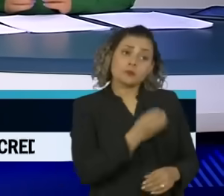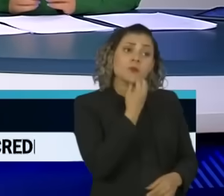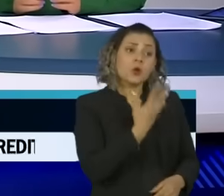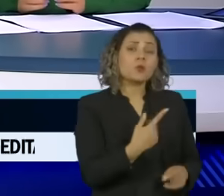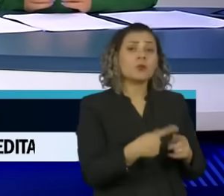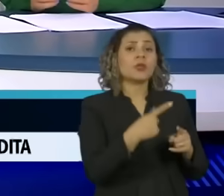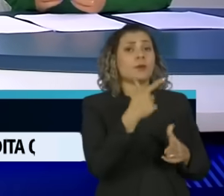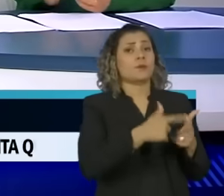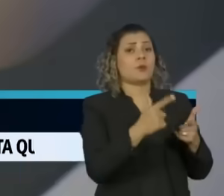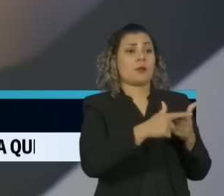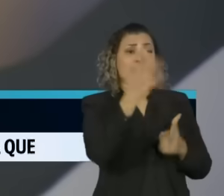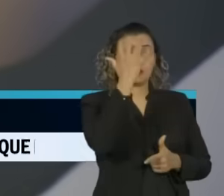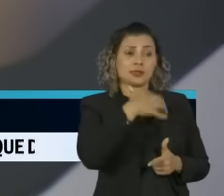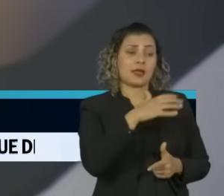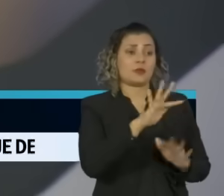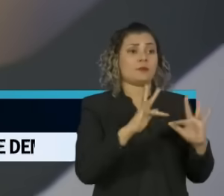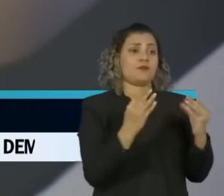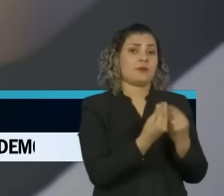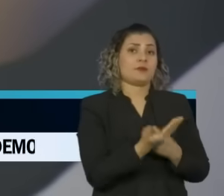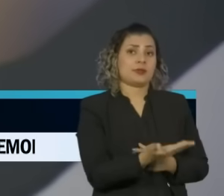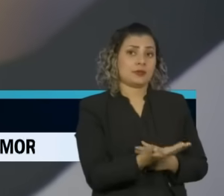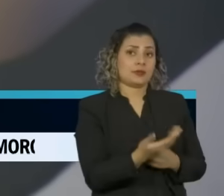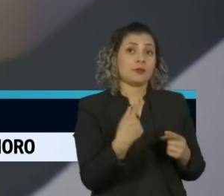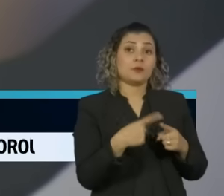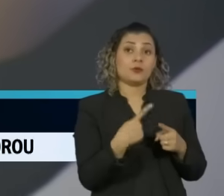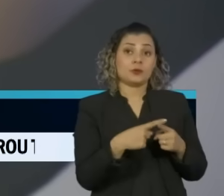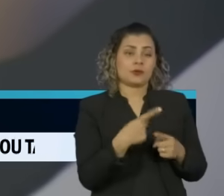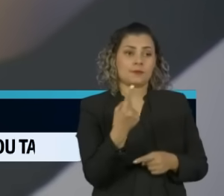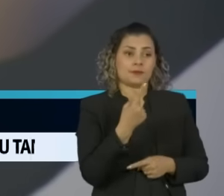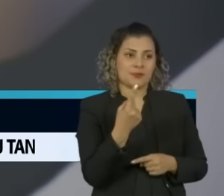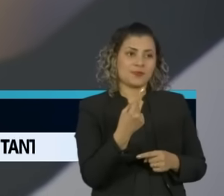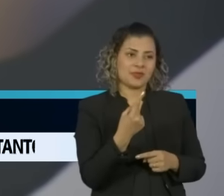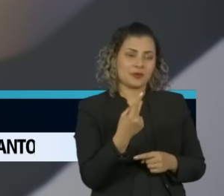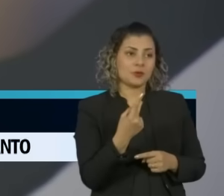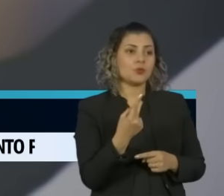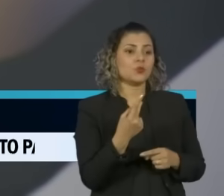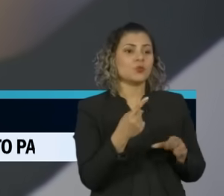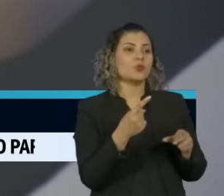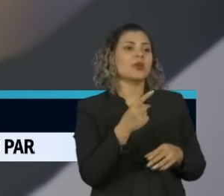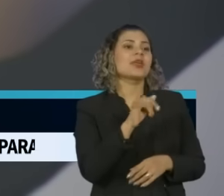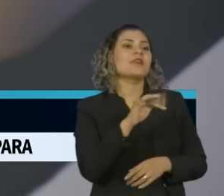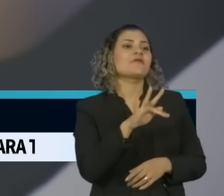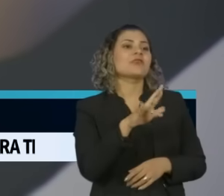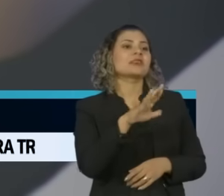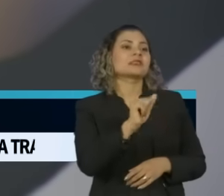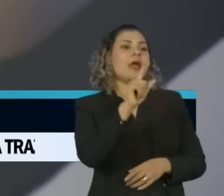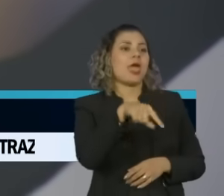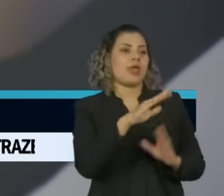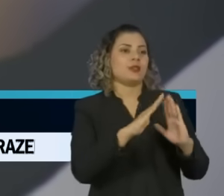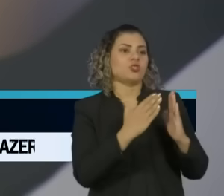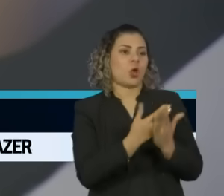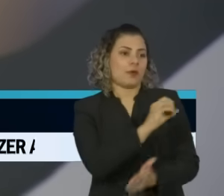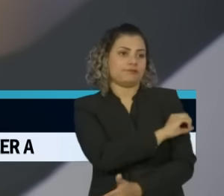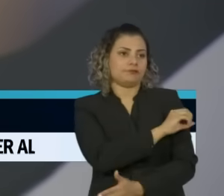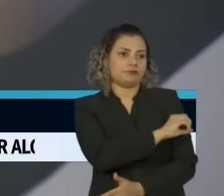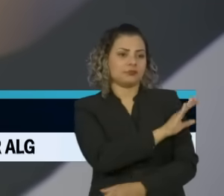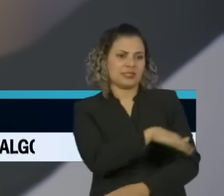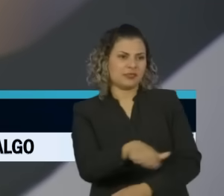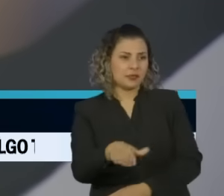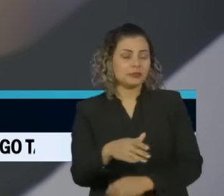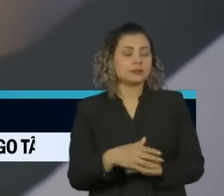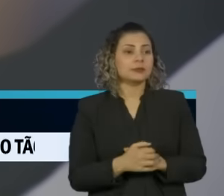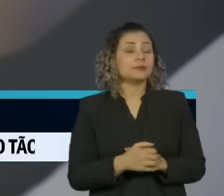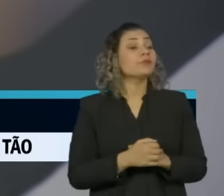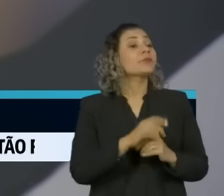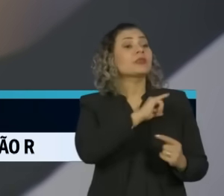um problema sério para as famílias, né? A primeira infância, a escola tem muito mais, na primeira infância, ela